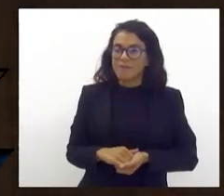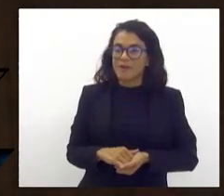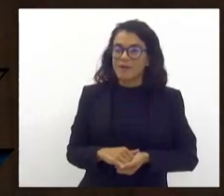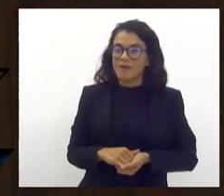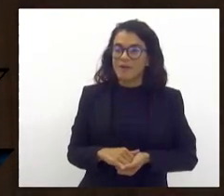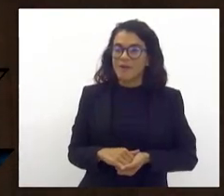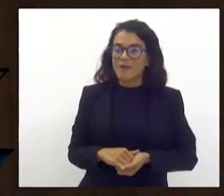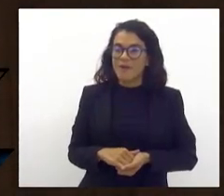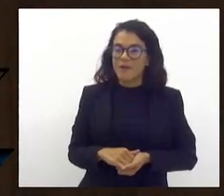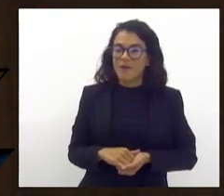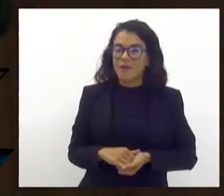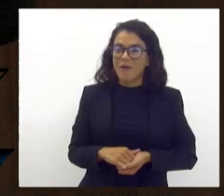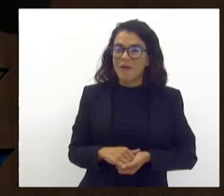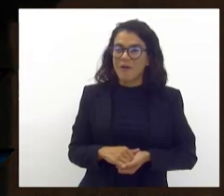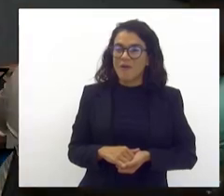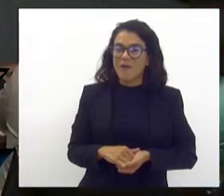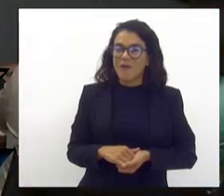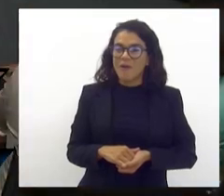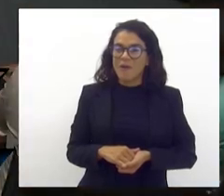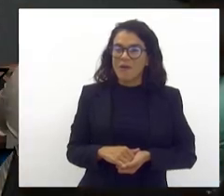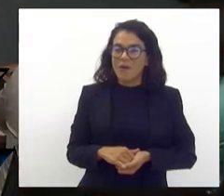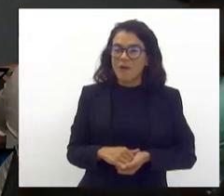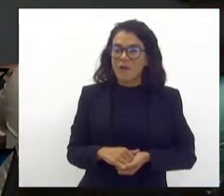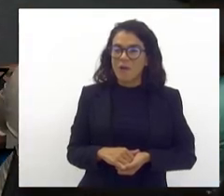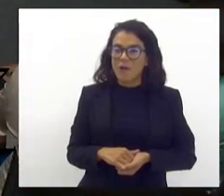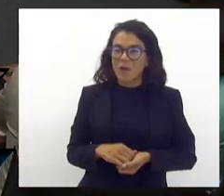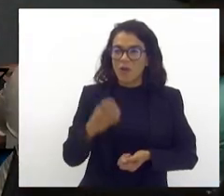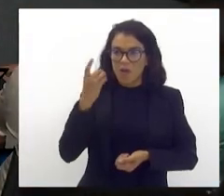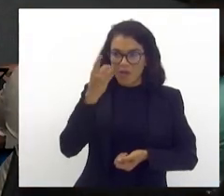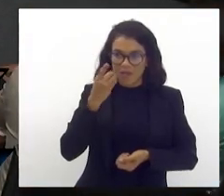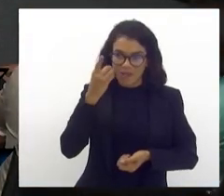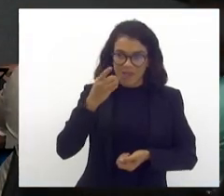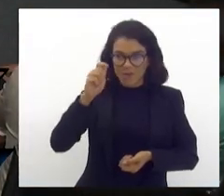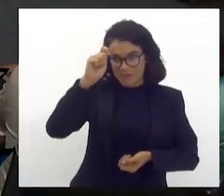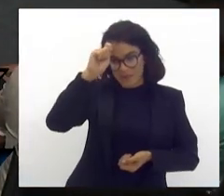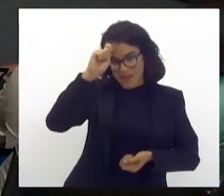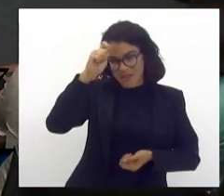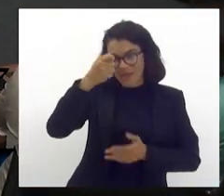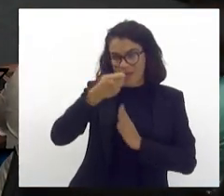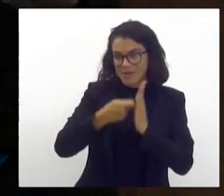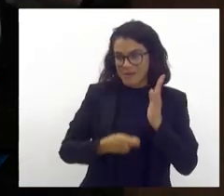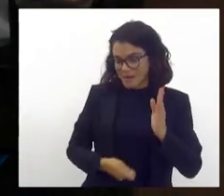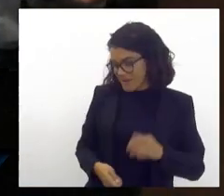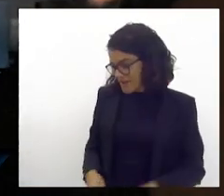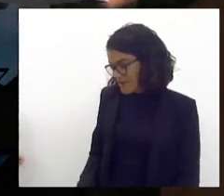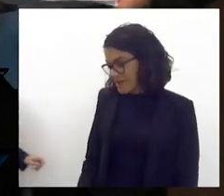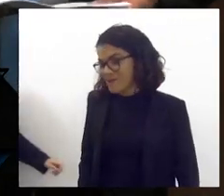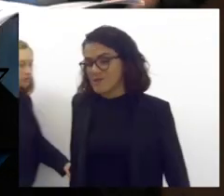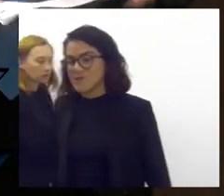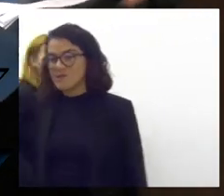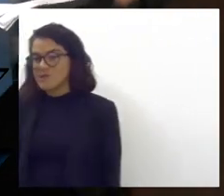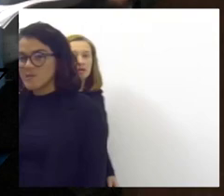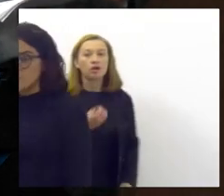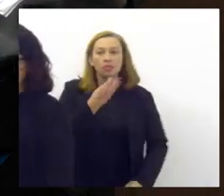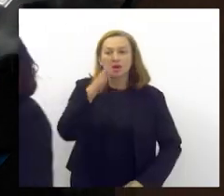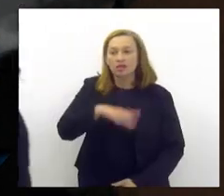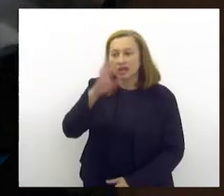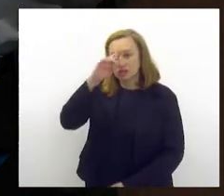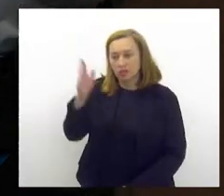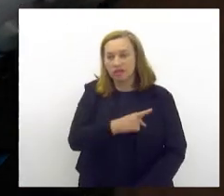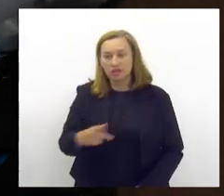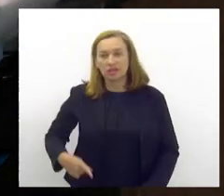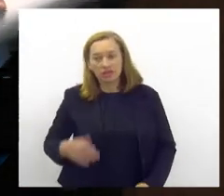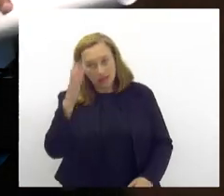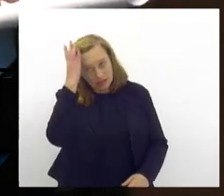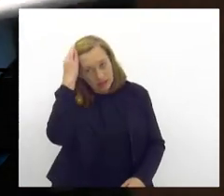Para declarar, presidente, antes a deputada coautora. Boa tarde, presidente. Queria agradecer, cada vez